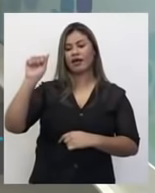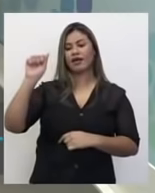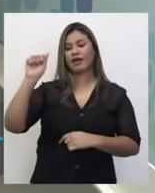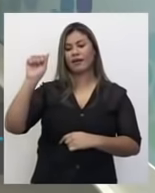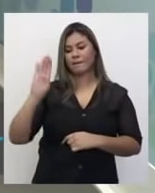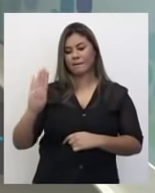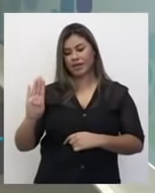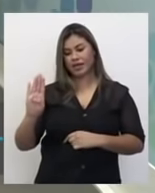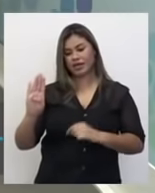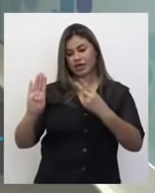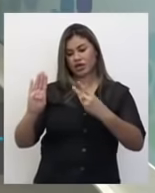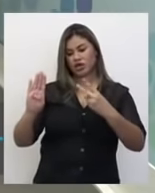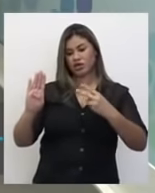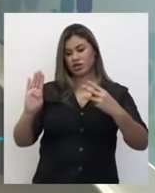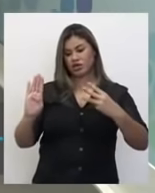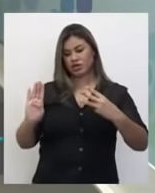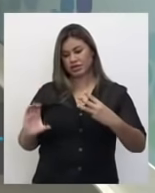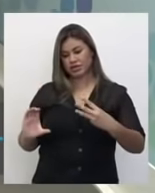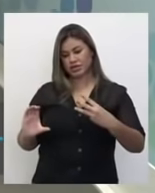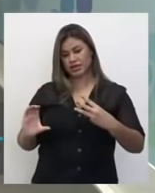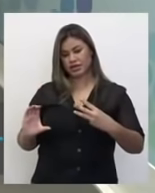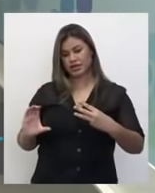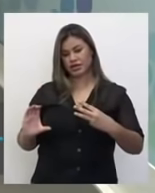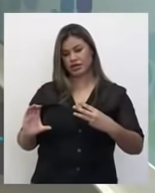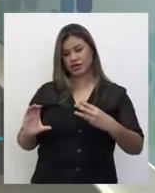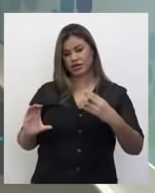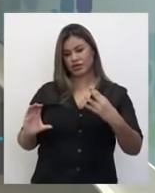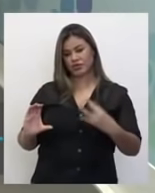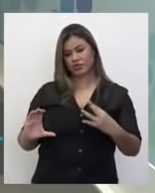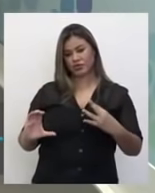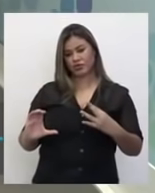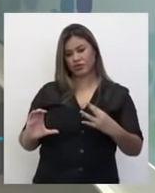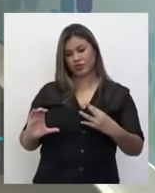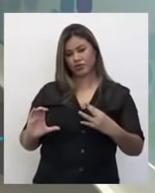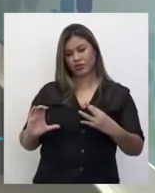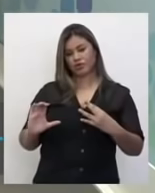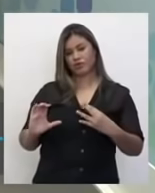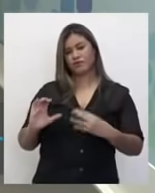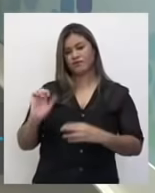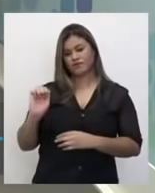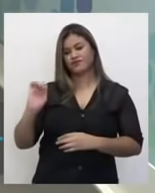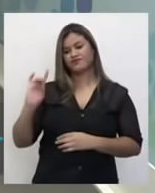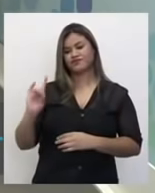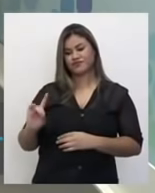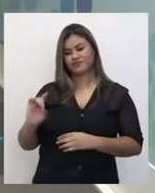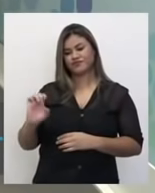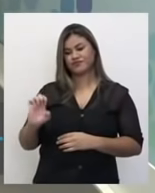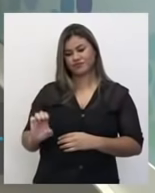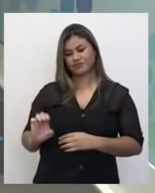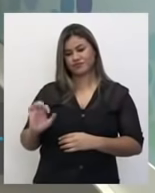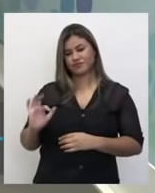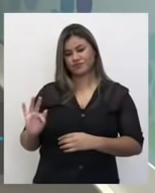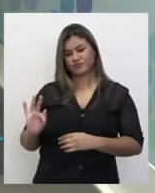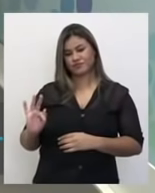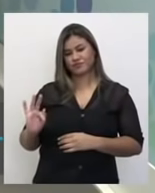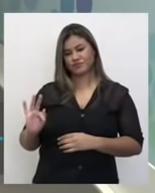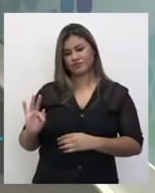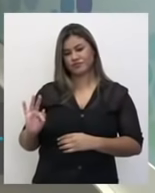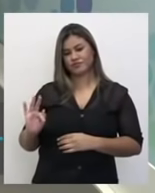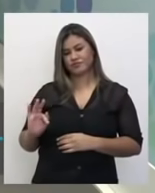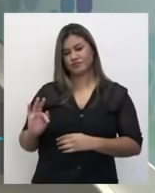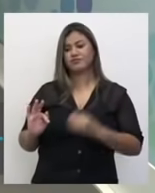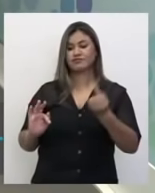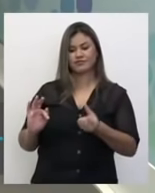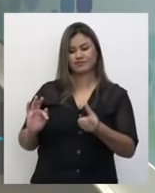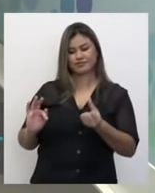B no 2, C no 3. Sim. O F é que letra, Ju? Conta aí. A, B, C, D, E, F.